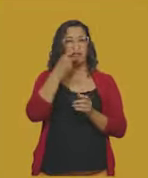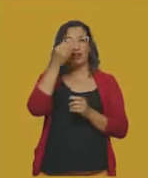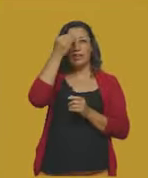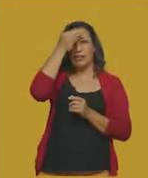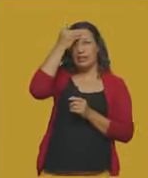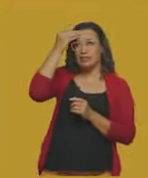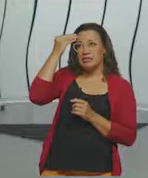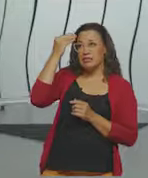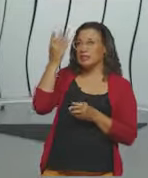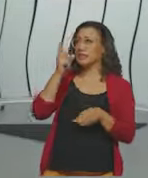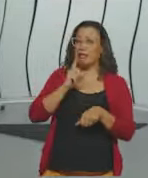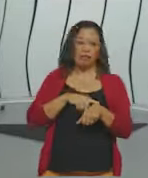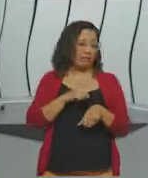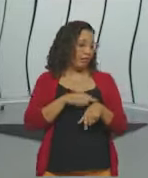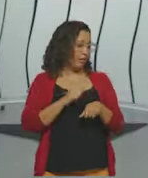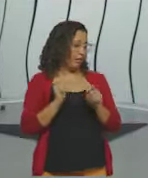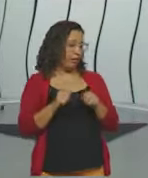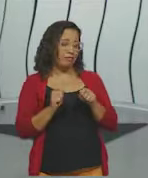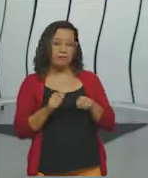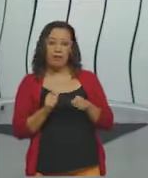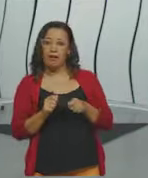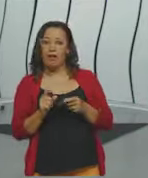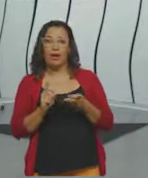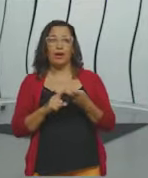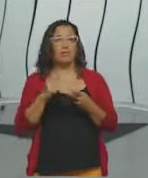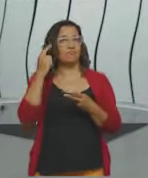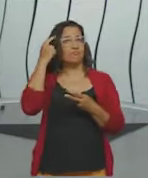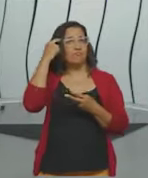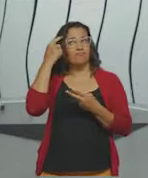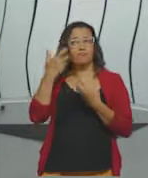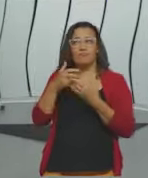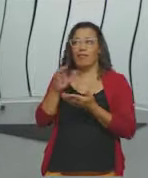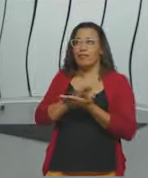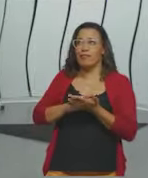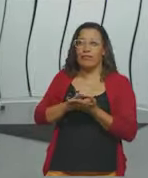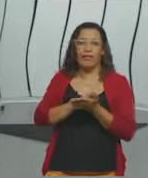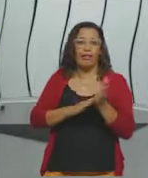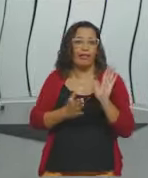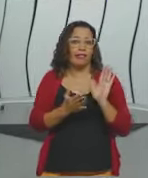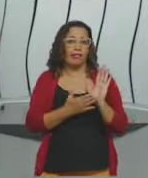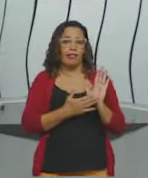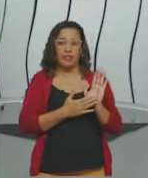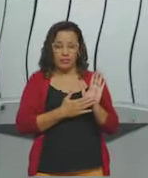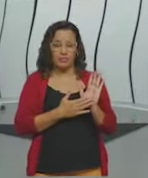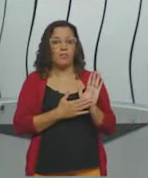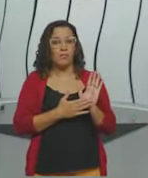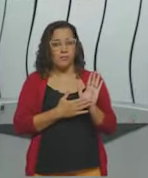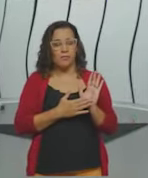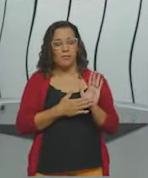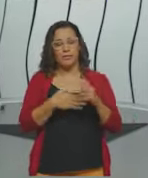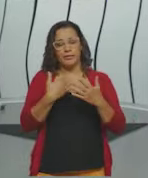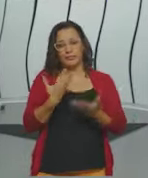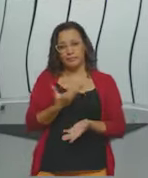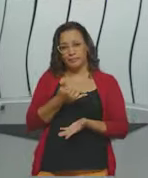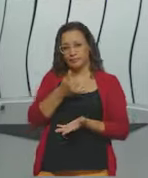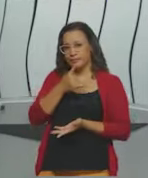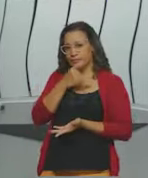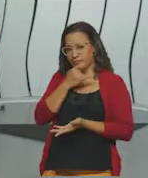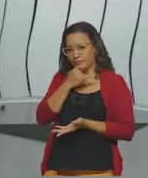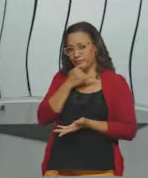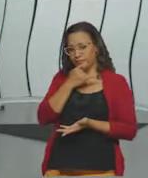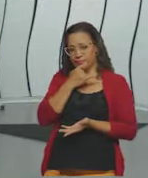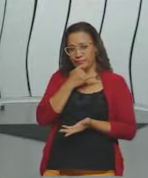Esqueceu, não deu tempo, não pensou em nada, não colocou proposta de intervenção. Infelizmente, a